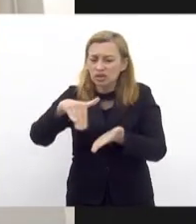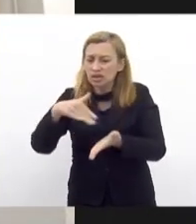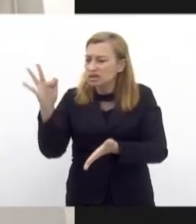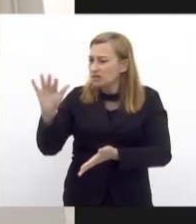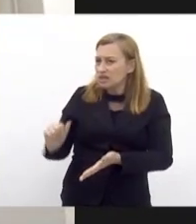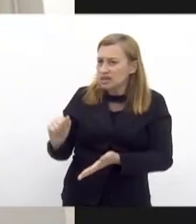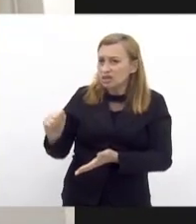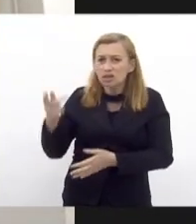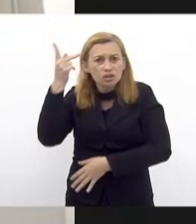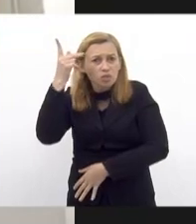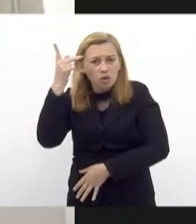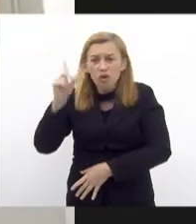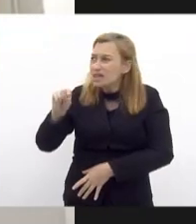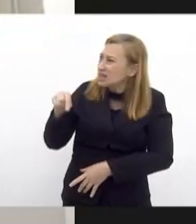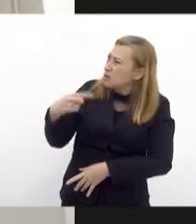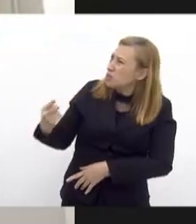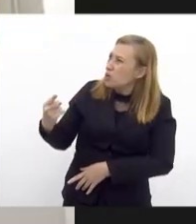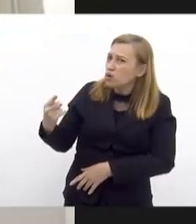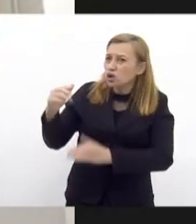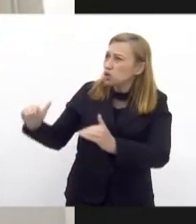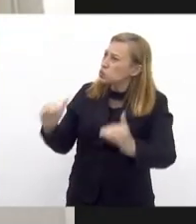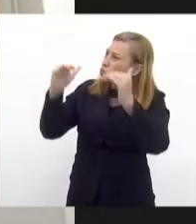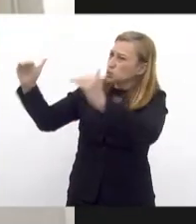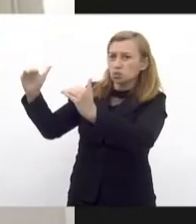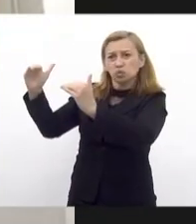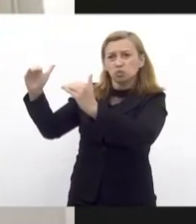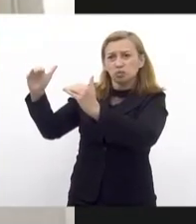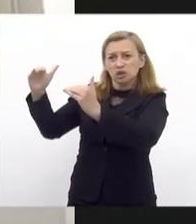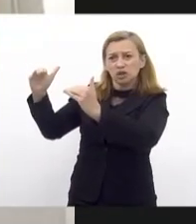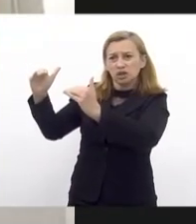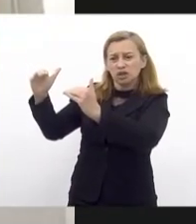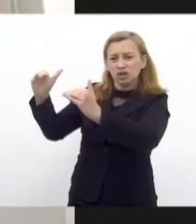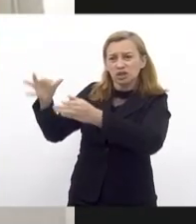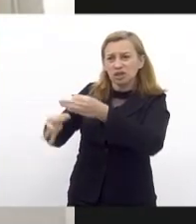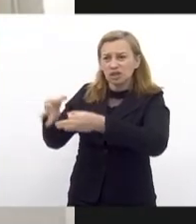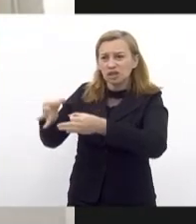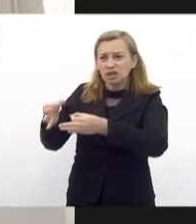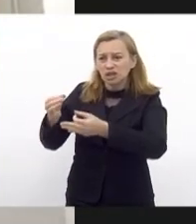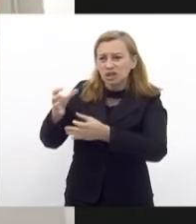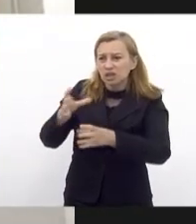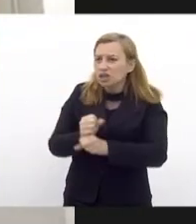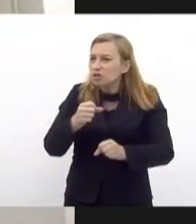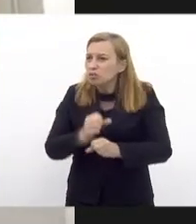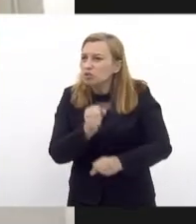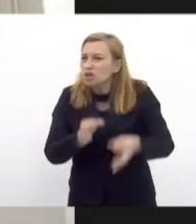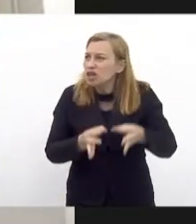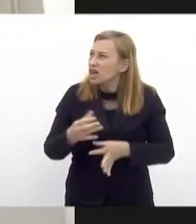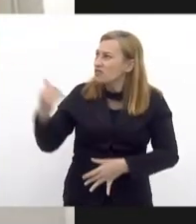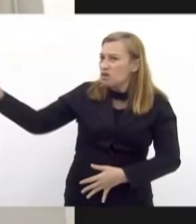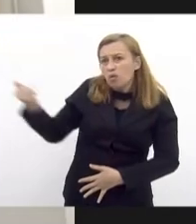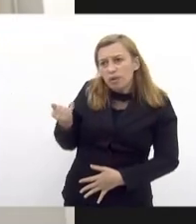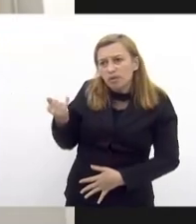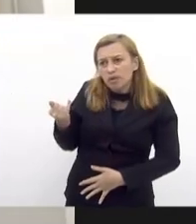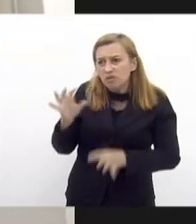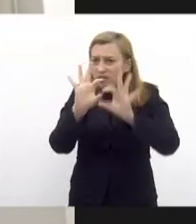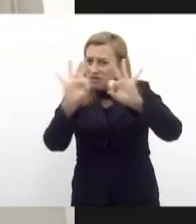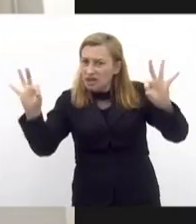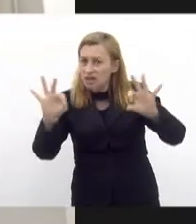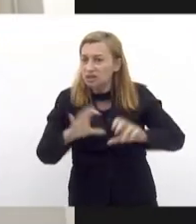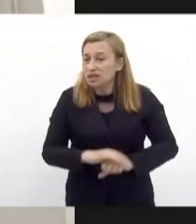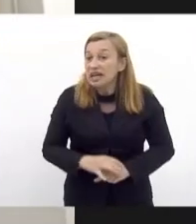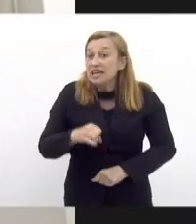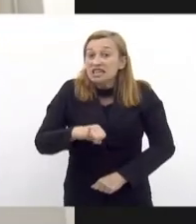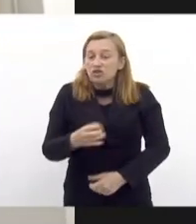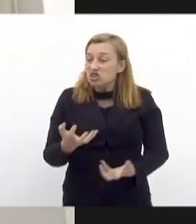São Paulo e depois com o superintendente de tributação, e ele disse para mim a seguinte frase: se